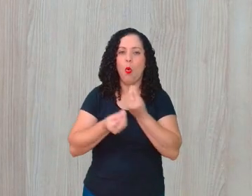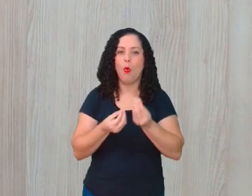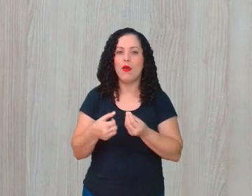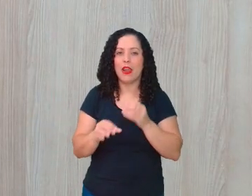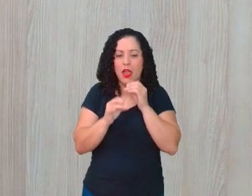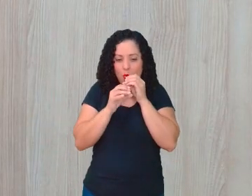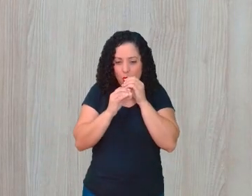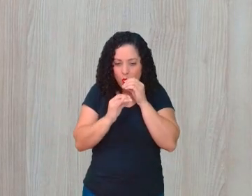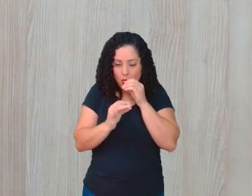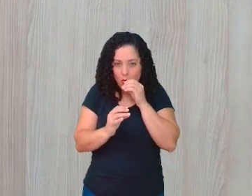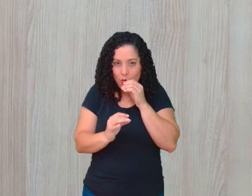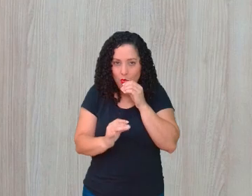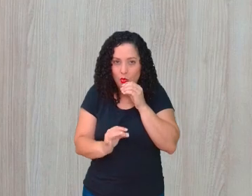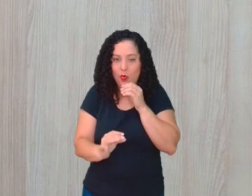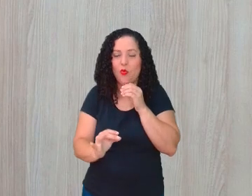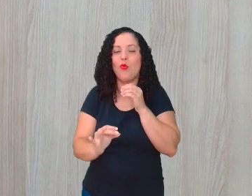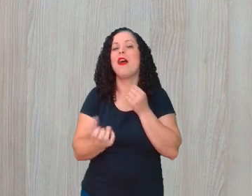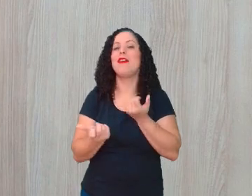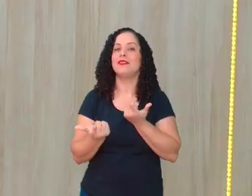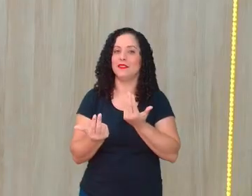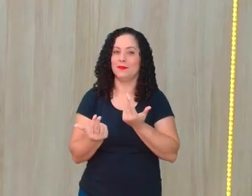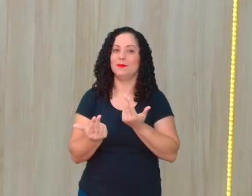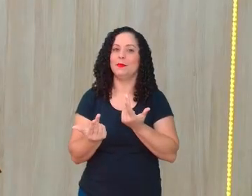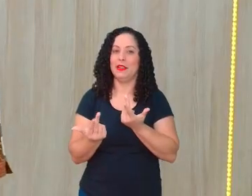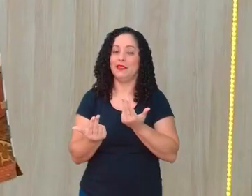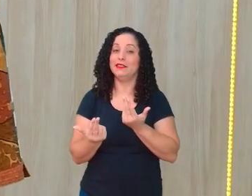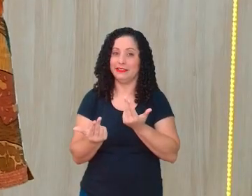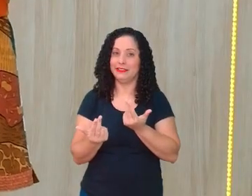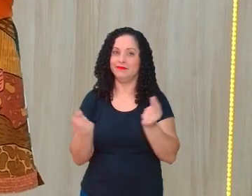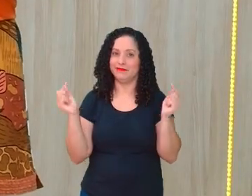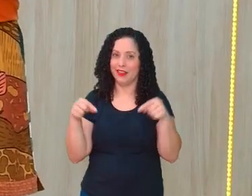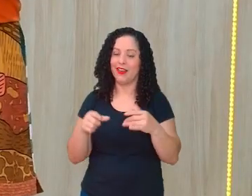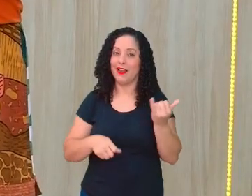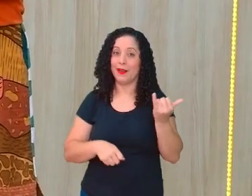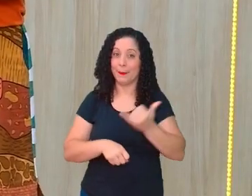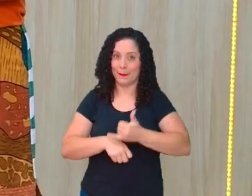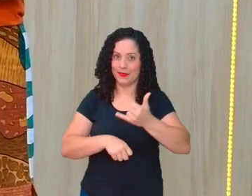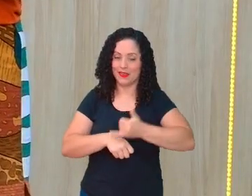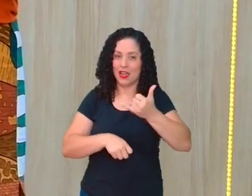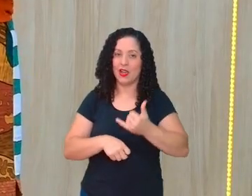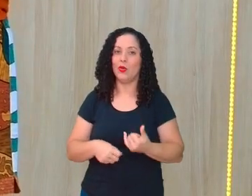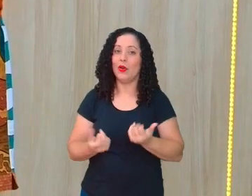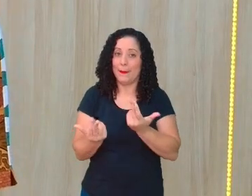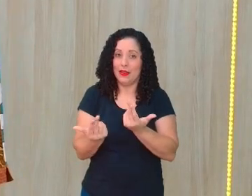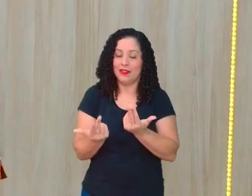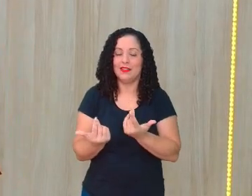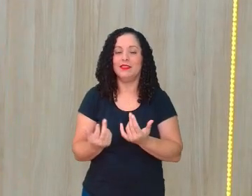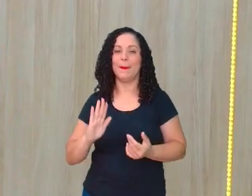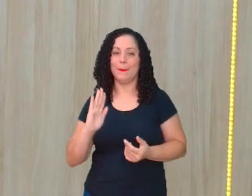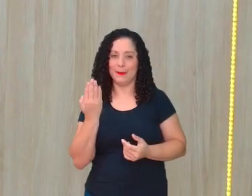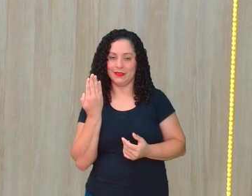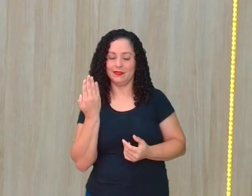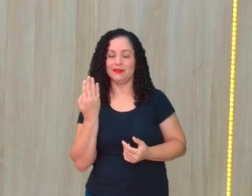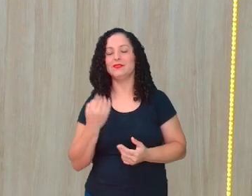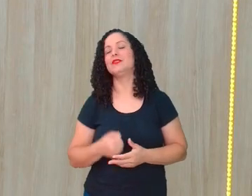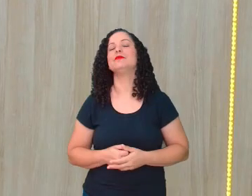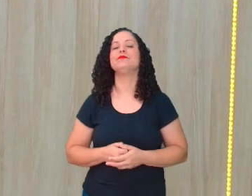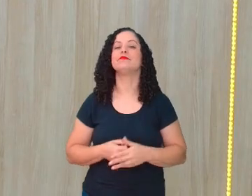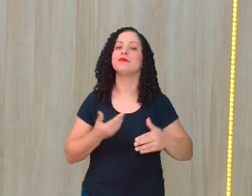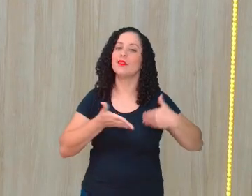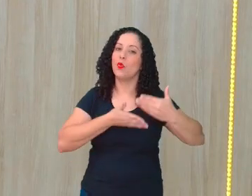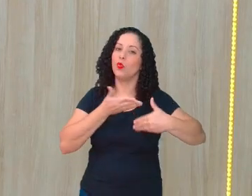é similar à forma como é tocado os instrumentos de madeira. E aí, por isso, eles continuam